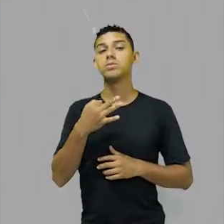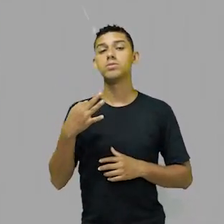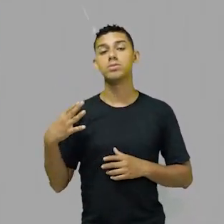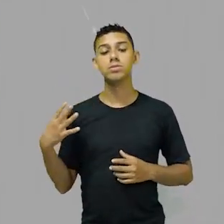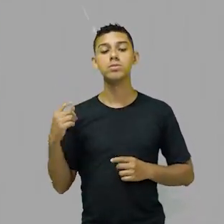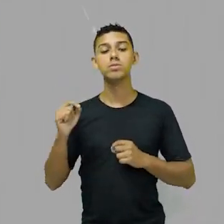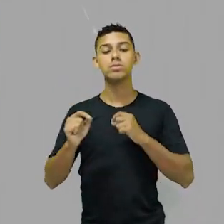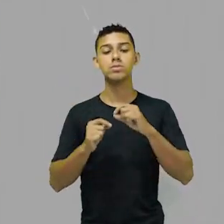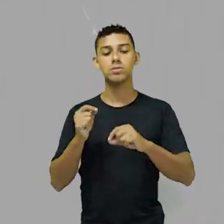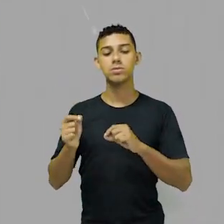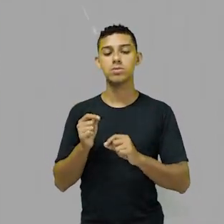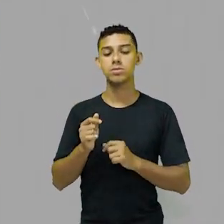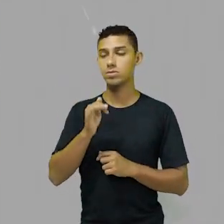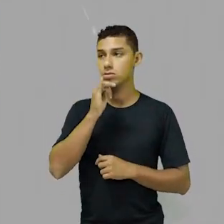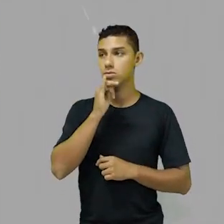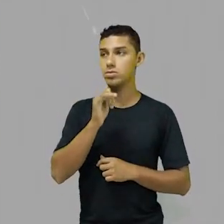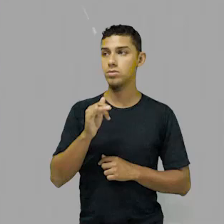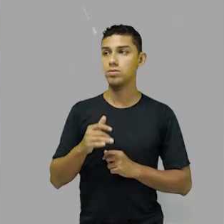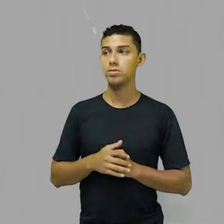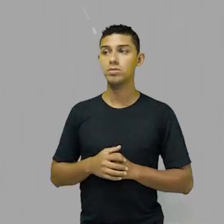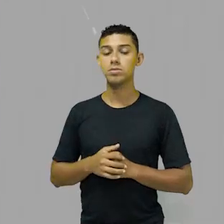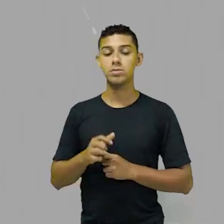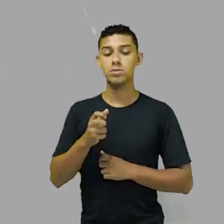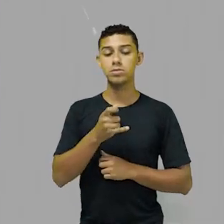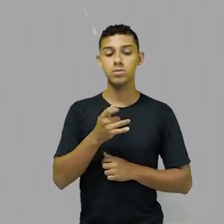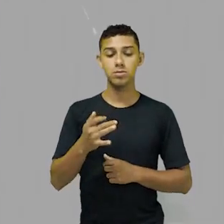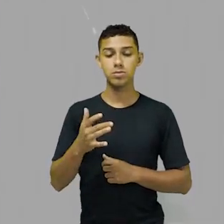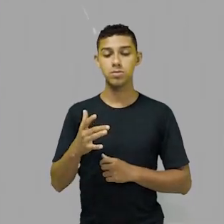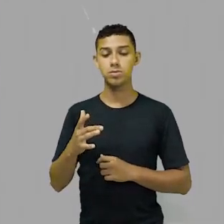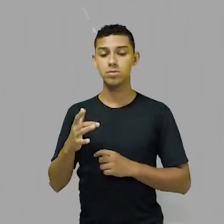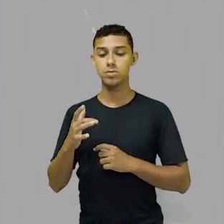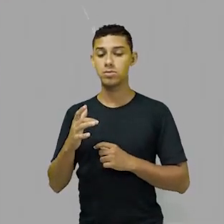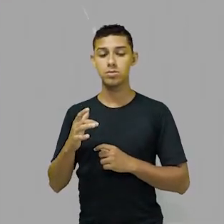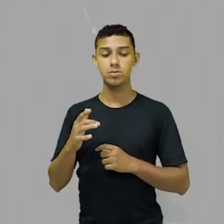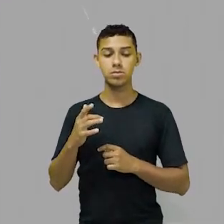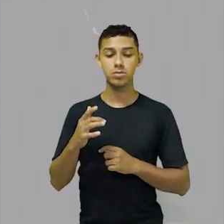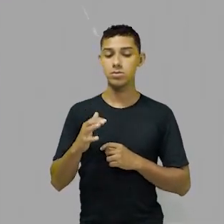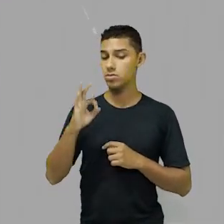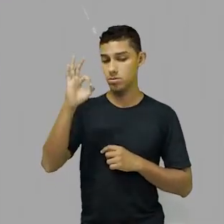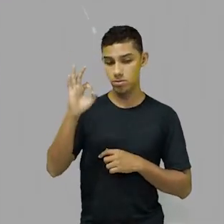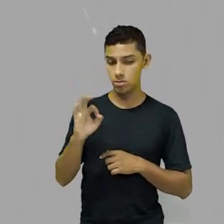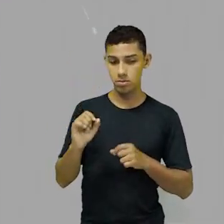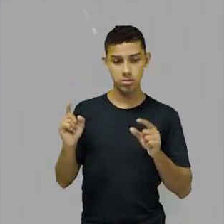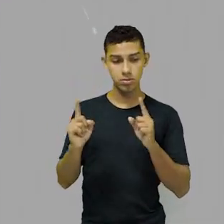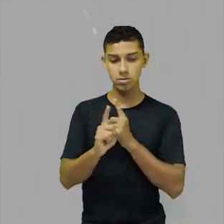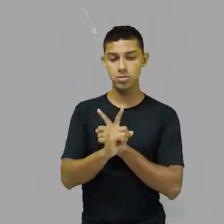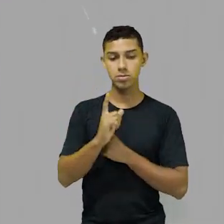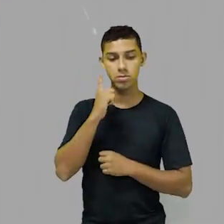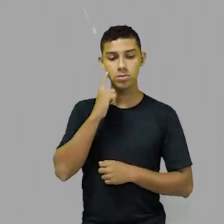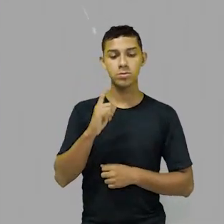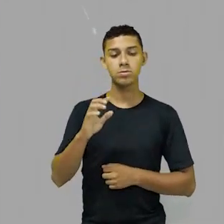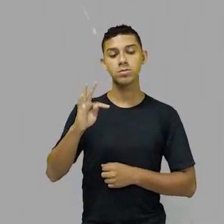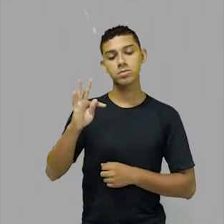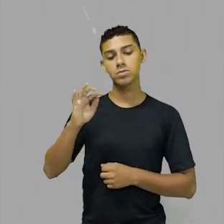quantidade, né? A quantidade numérica e não em porcentagem. De quê? de timina, de citosina e